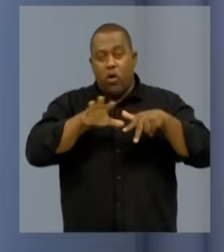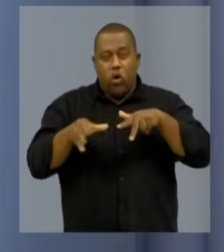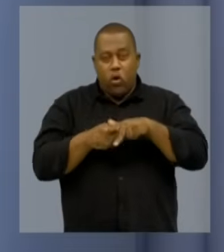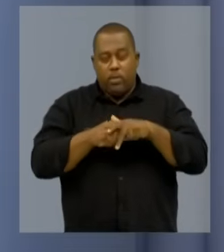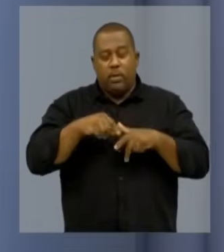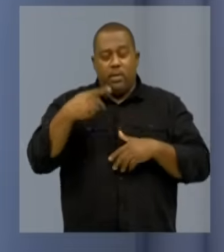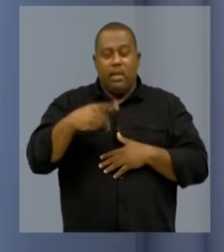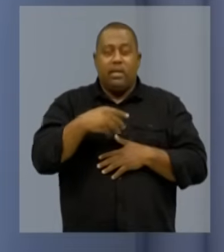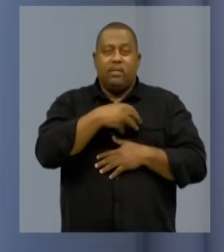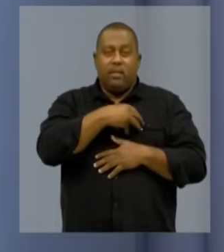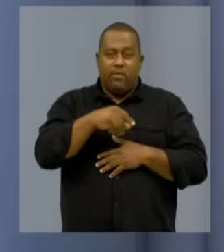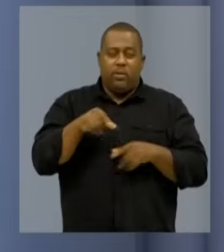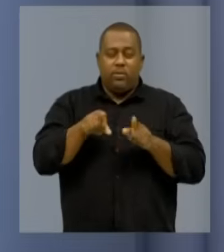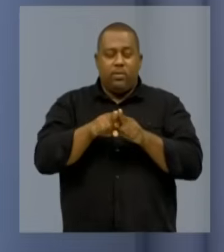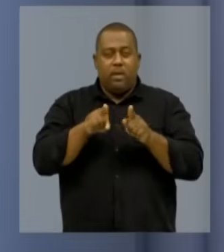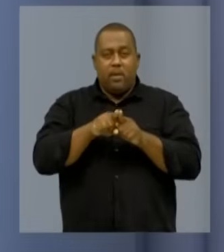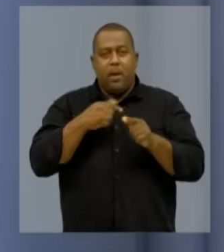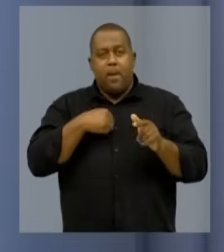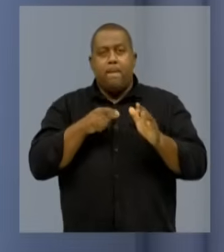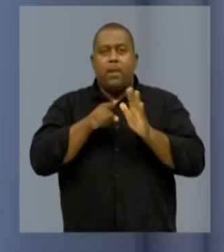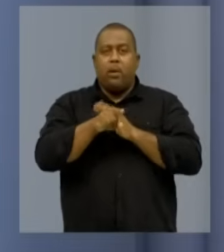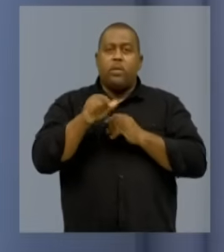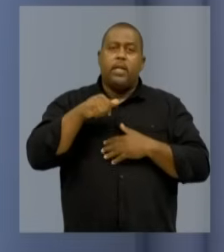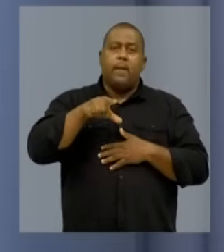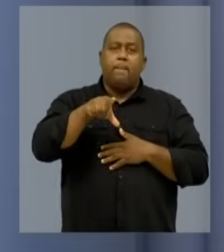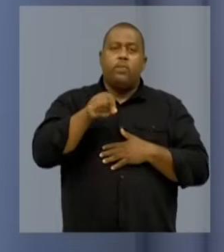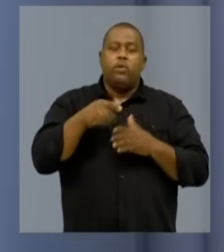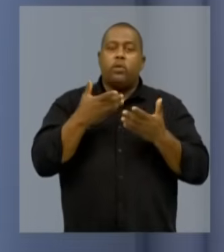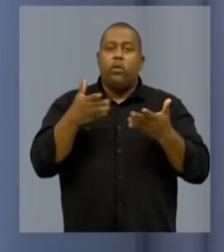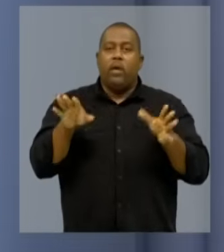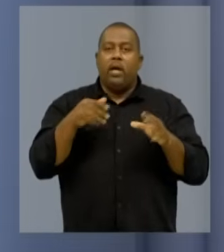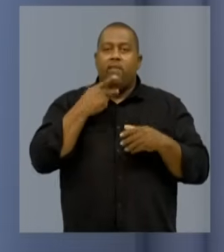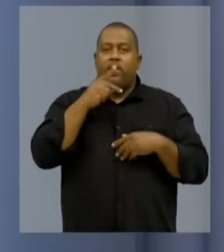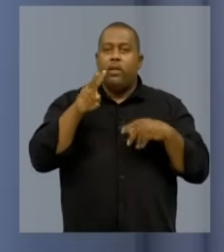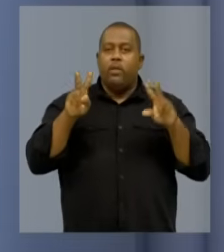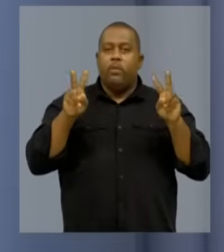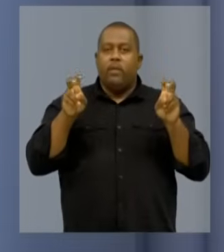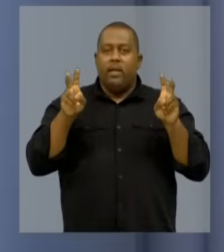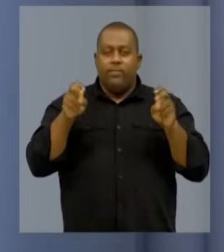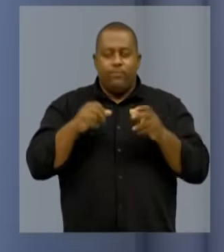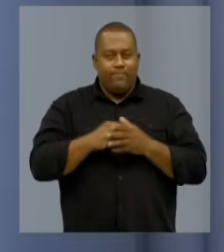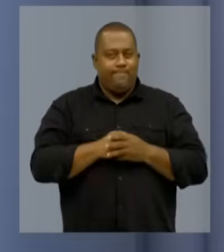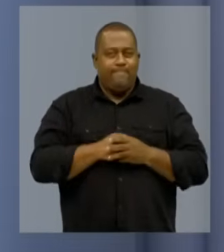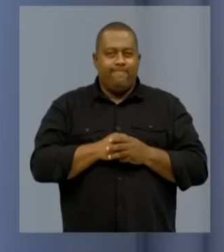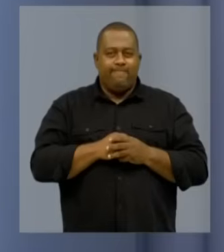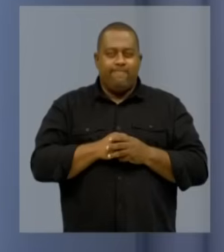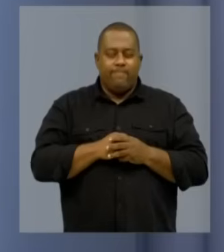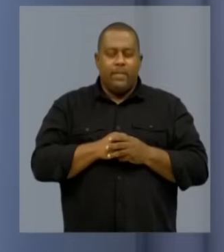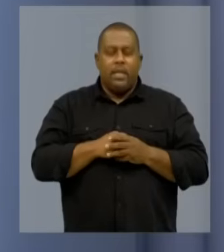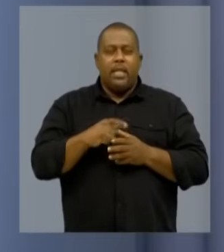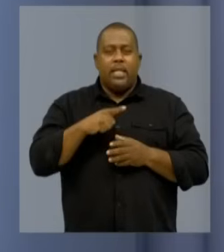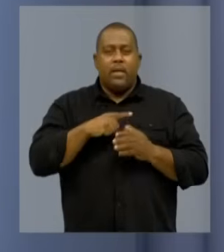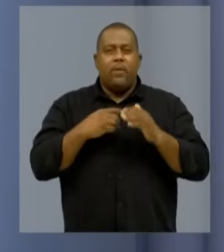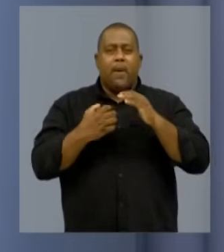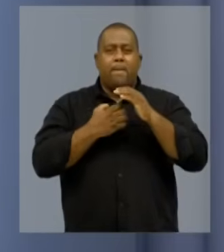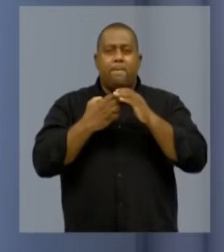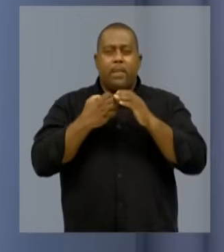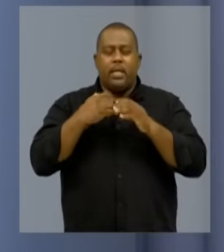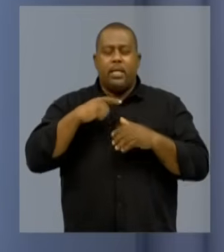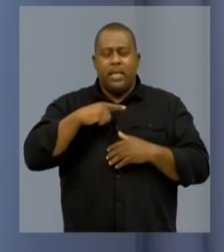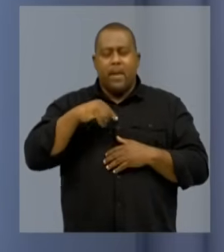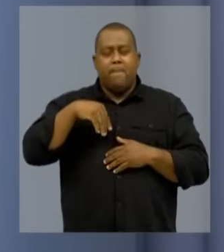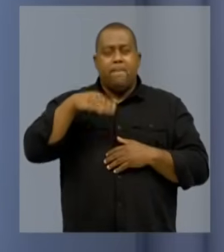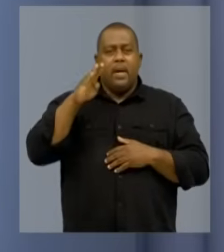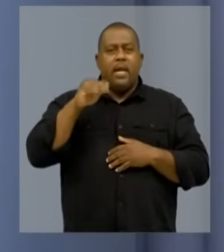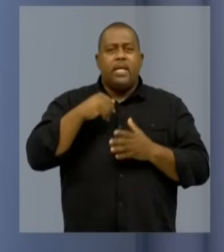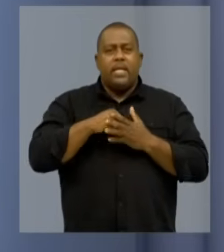Salvador, que eu fiz o questionamento e ele preferiu não falar sobre essa situação. Existe uma empresa que tem mais de R$500